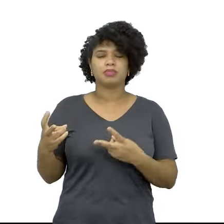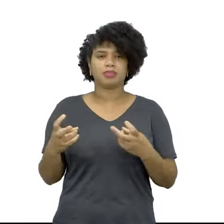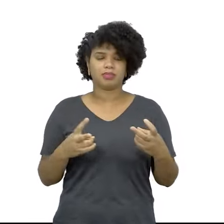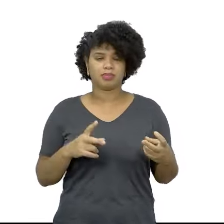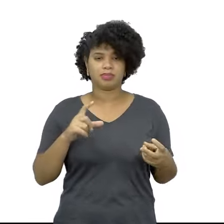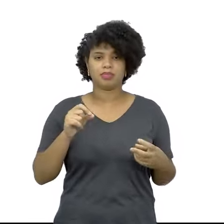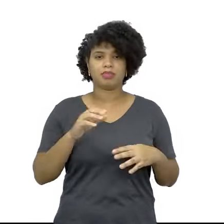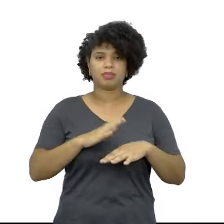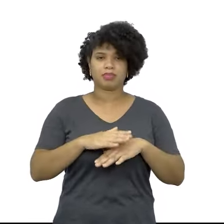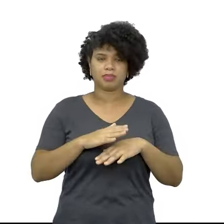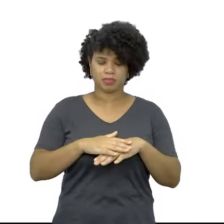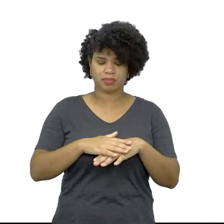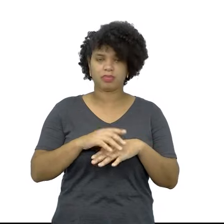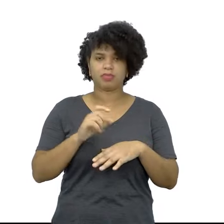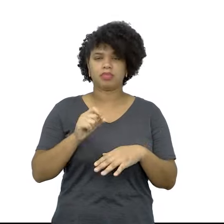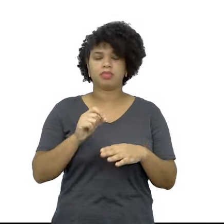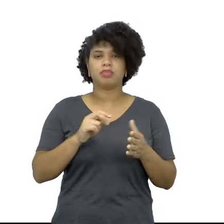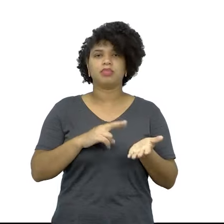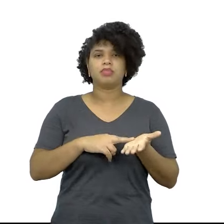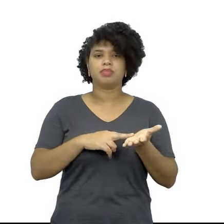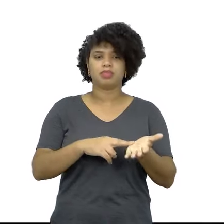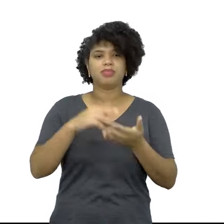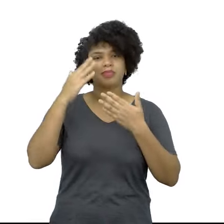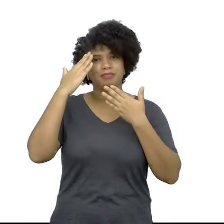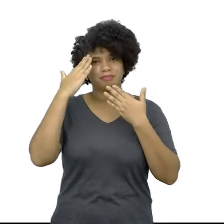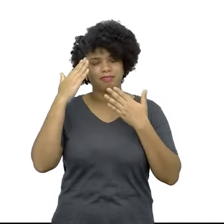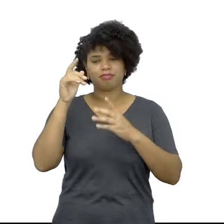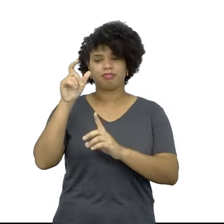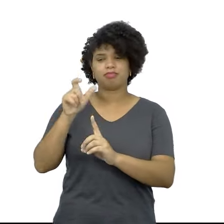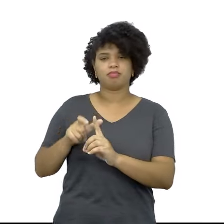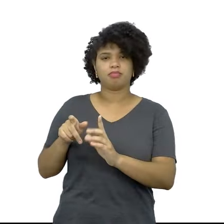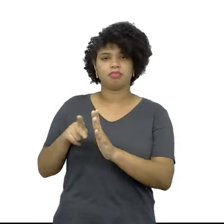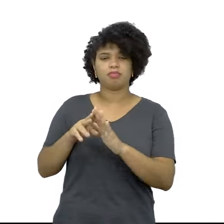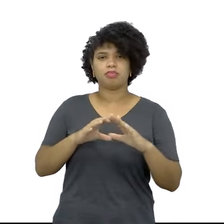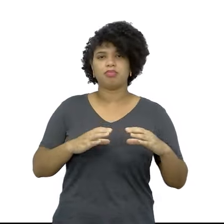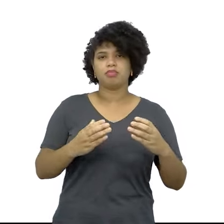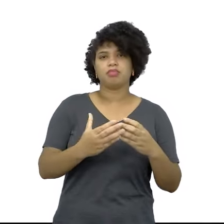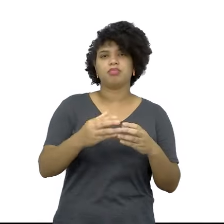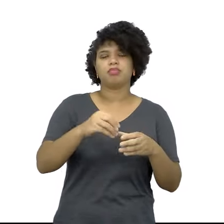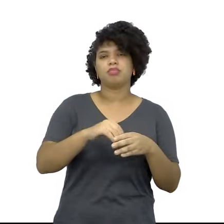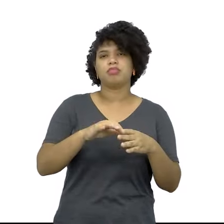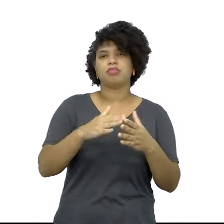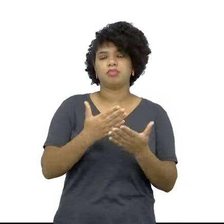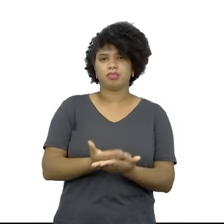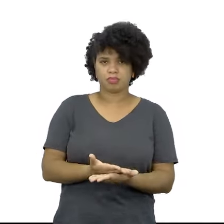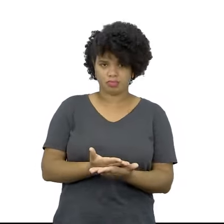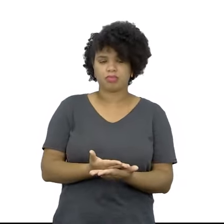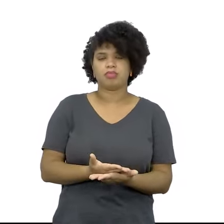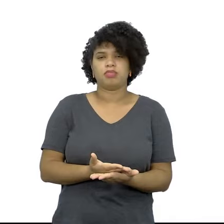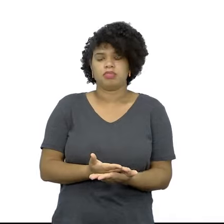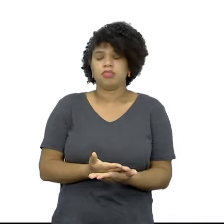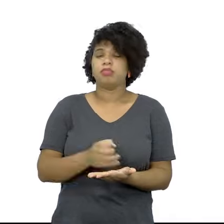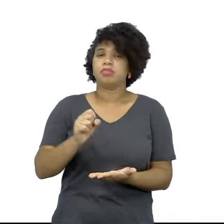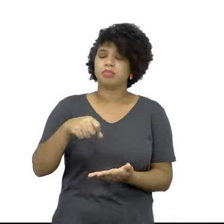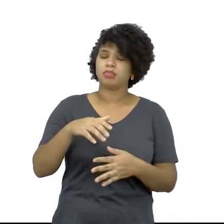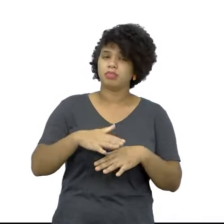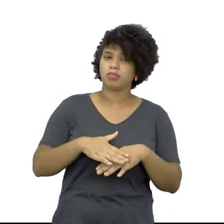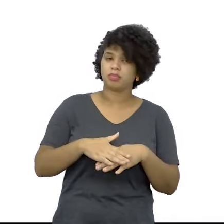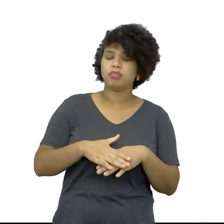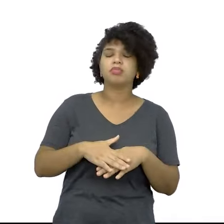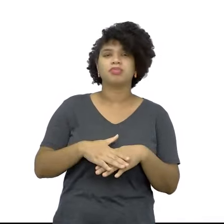é a produção de uma carta de agradecimento para alguém da comunidade escolar, né, que fez ou está